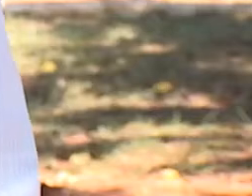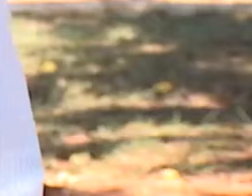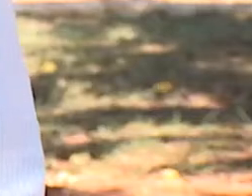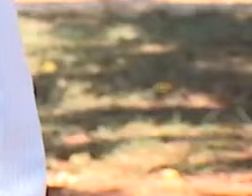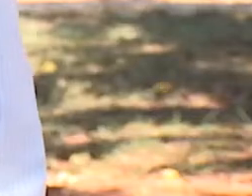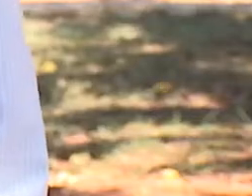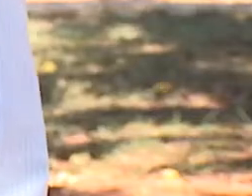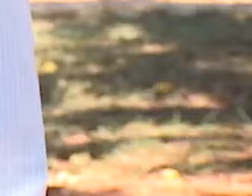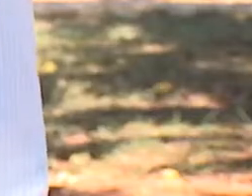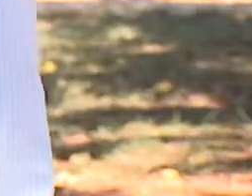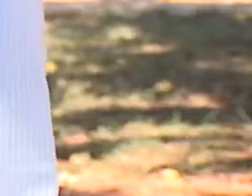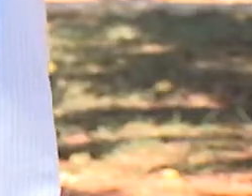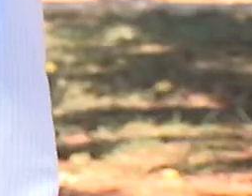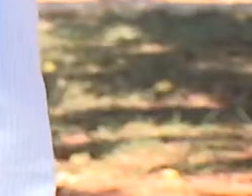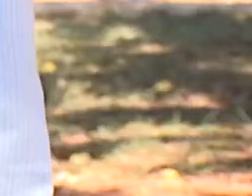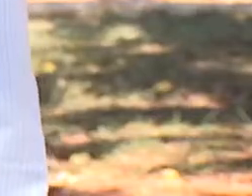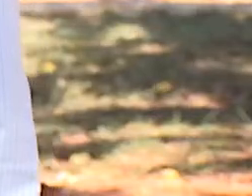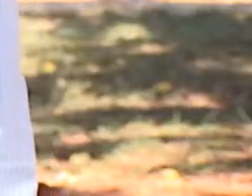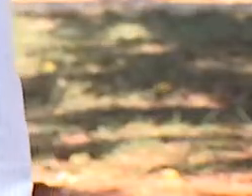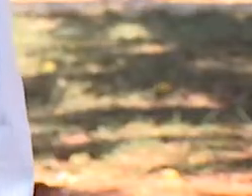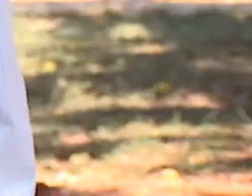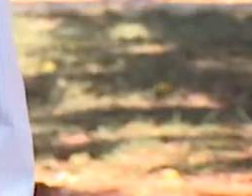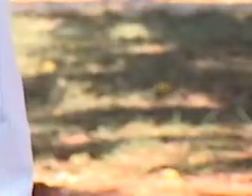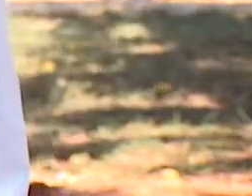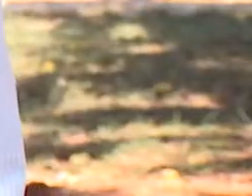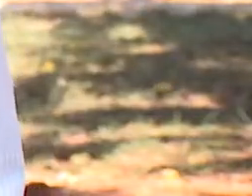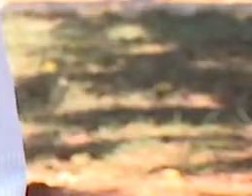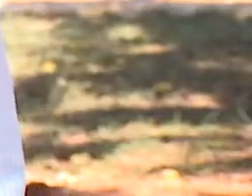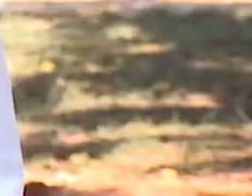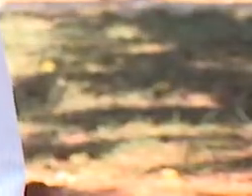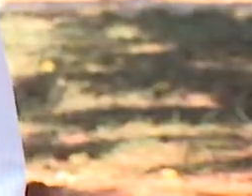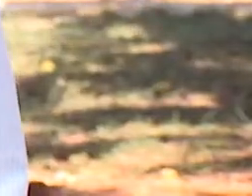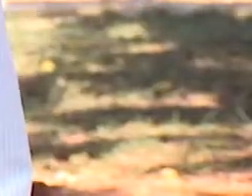estudar logosofia, primeiro você precisa querer, né?